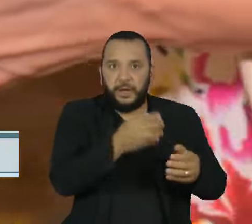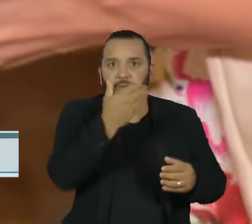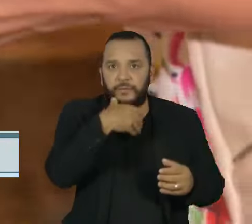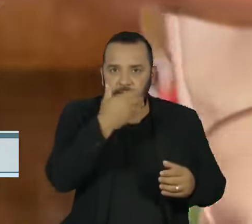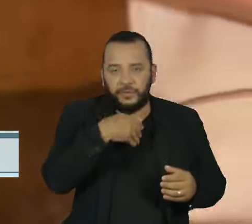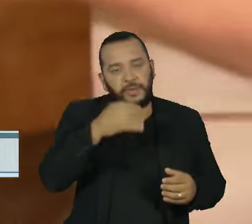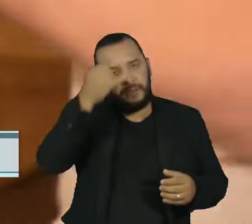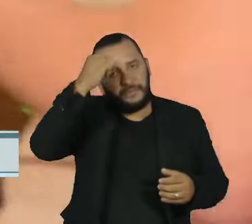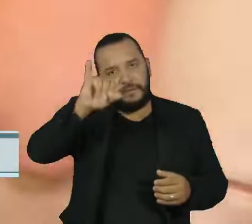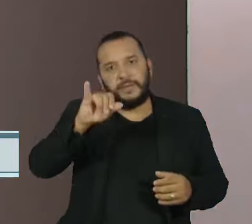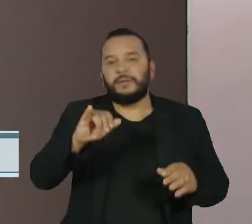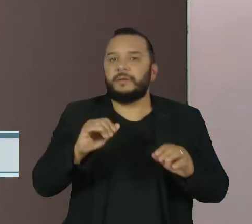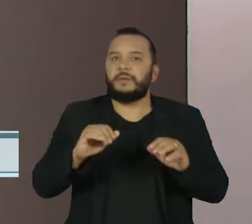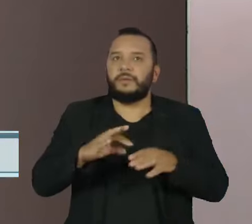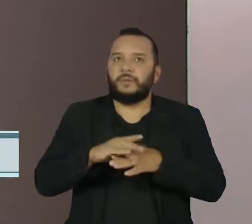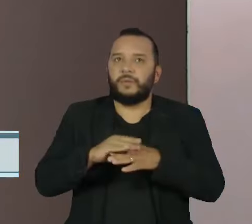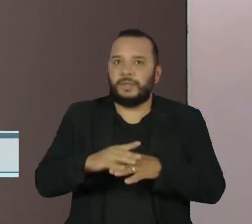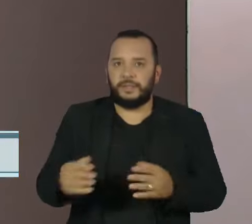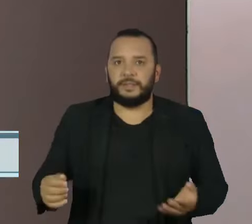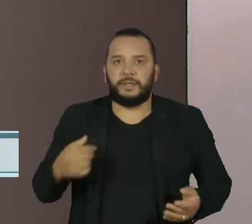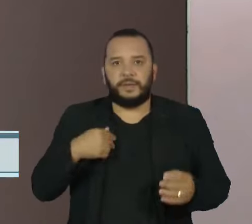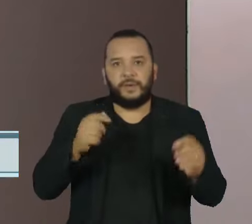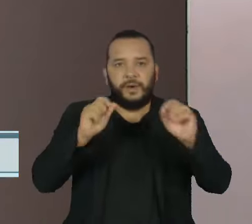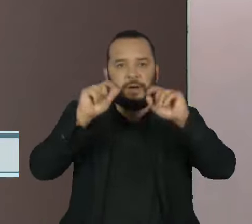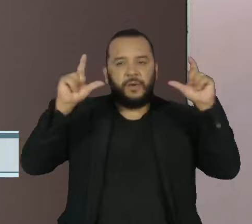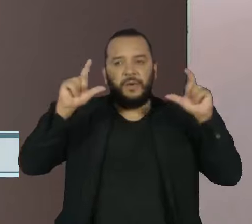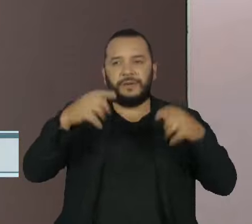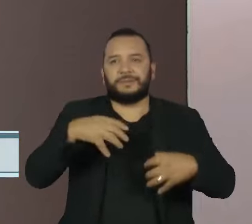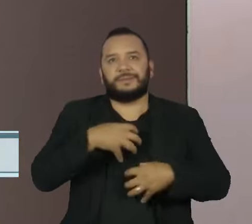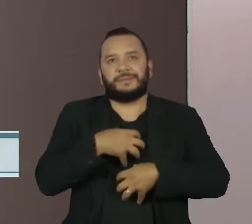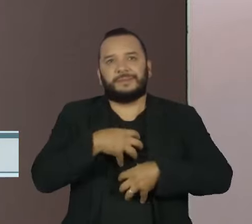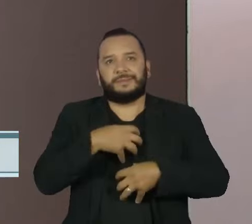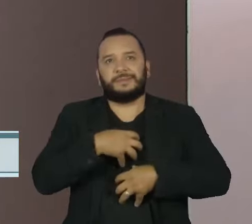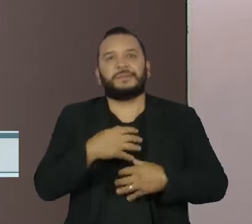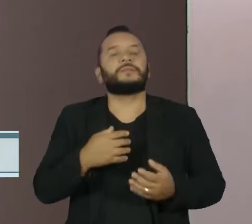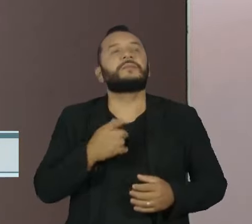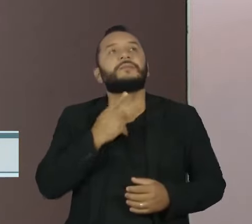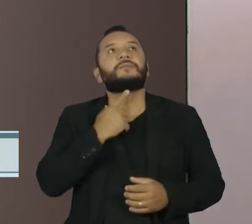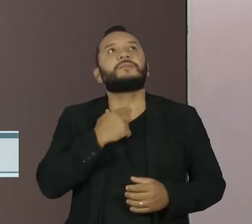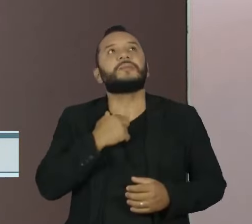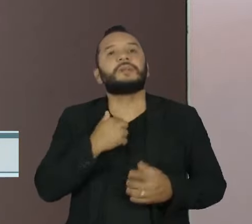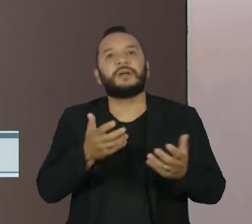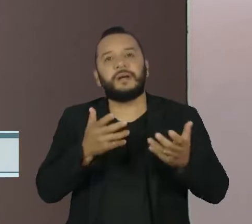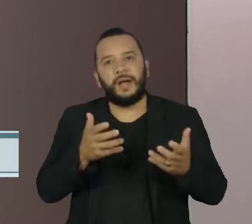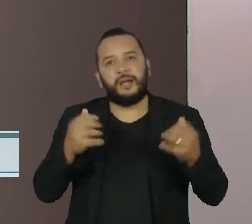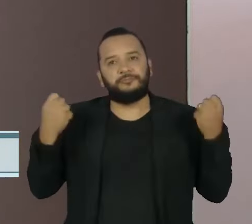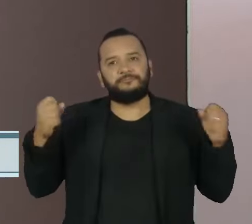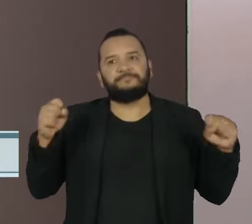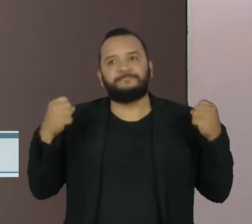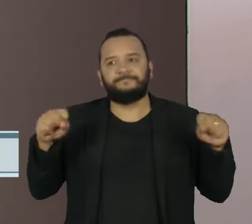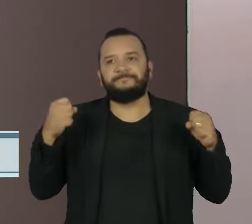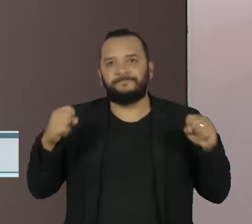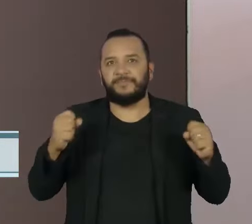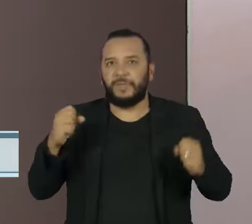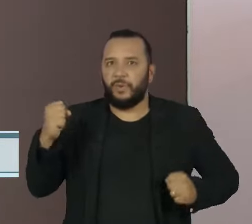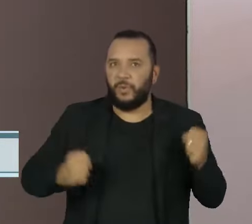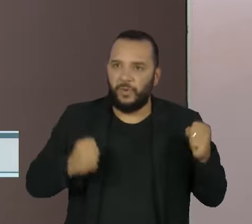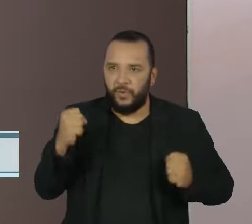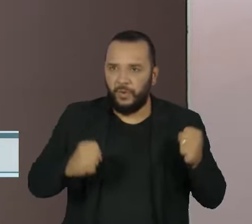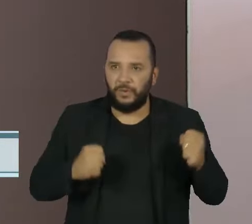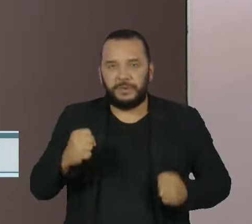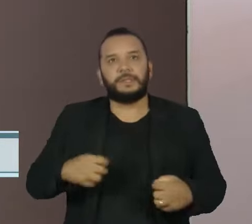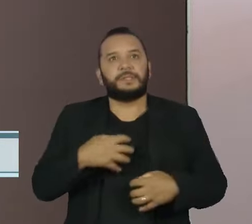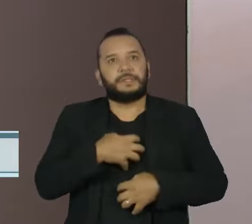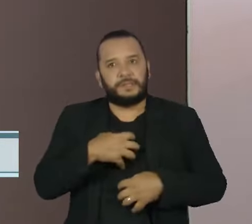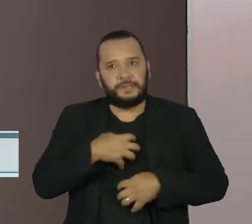doenças crônicas eu tenho mais disposição na hora que eu acordo eu me sinto com mais vontade de praticar atividades físicas eu corro então eu sinto que isso